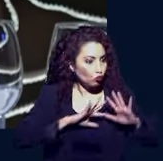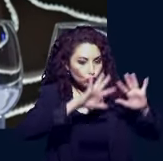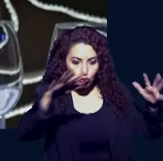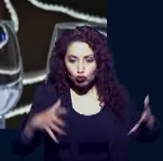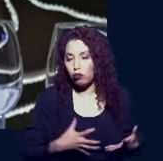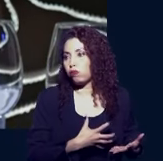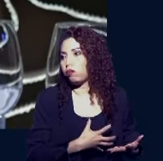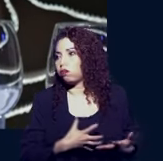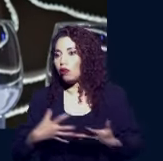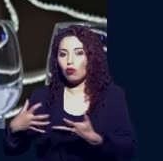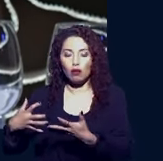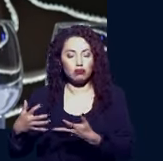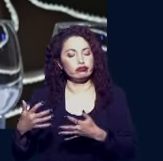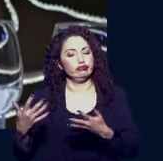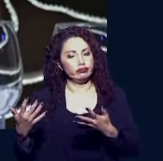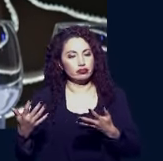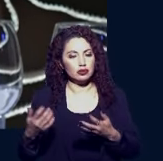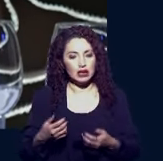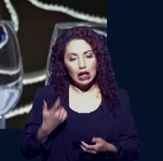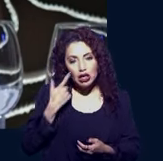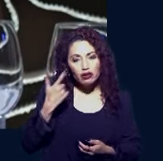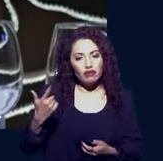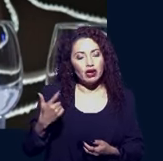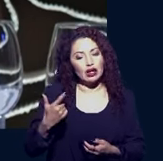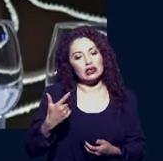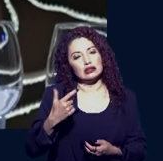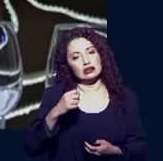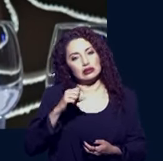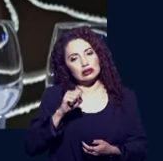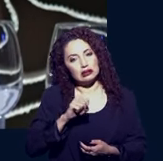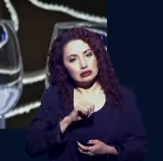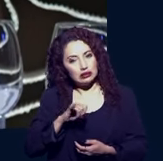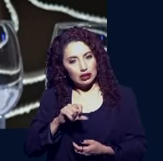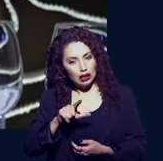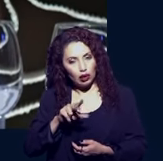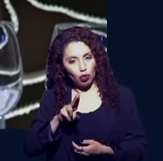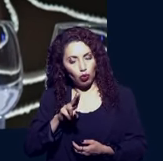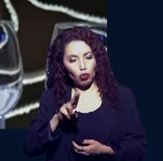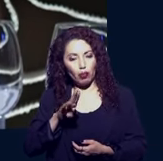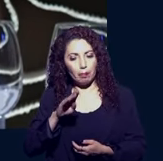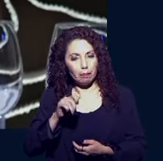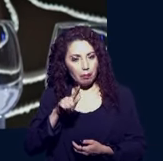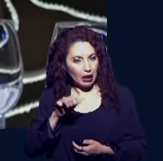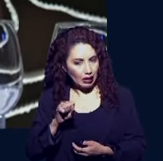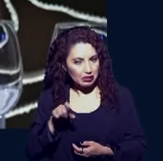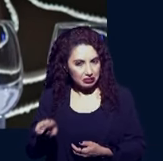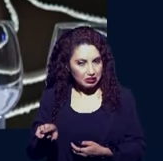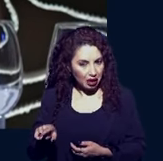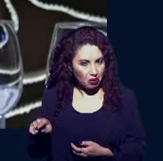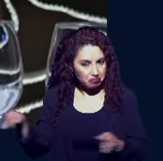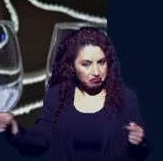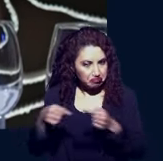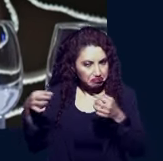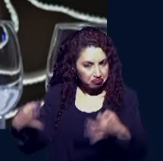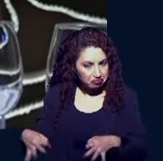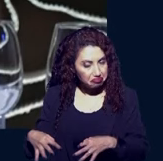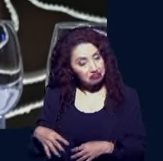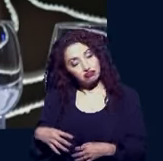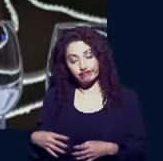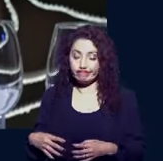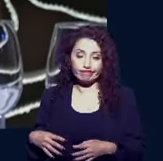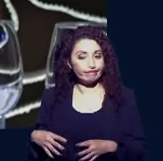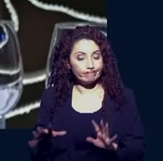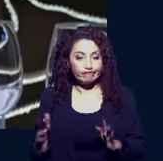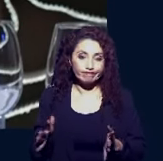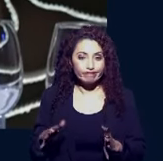aí esses esses cegs para todo lado será que isso é o ideal não isso é uma coisa que é usado